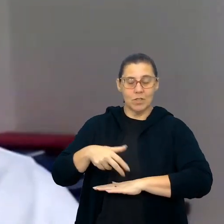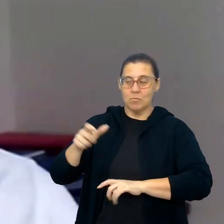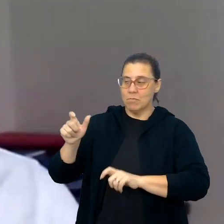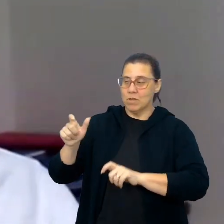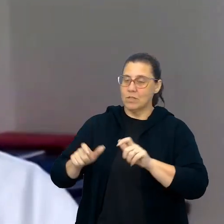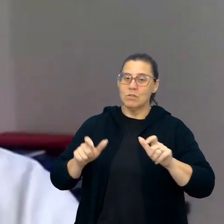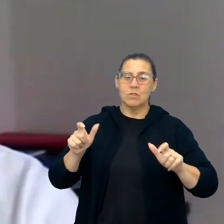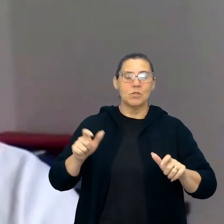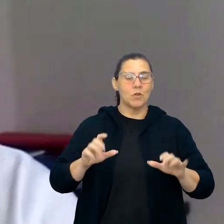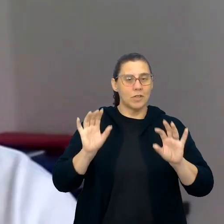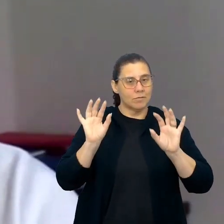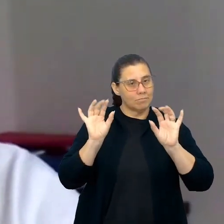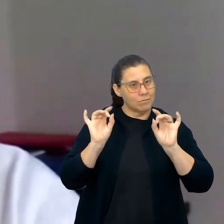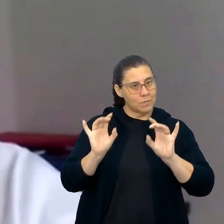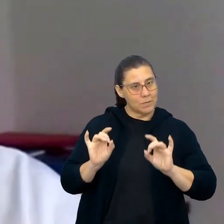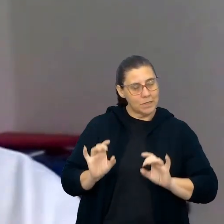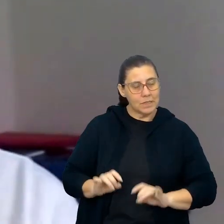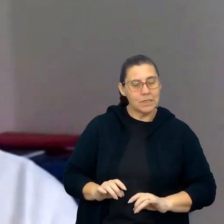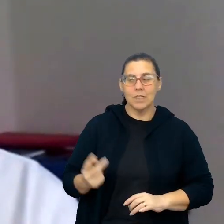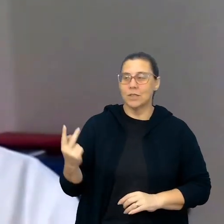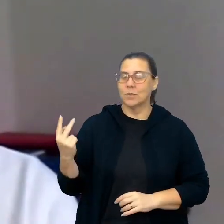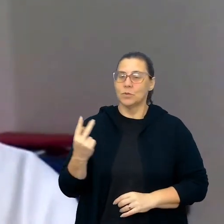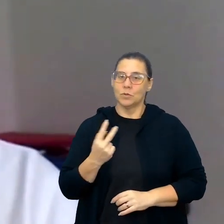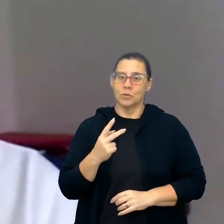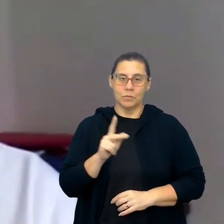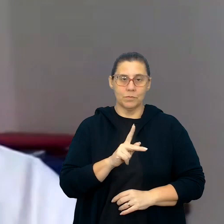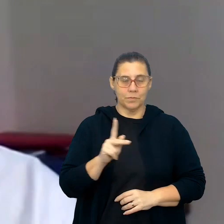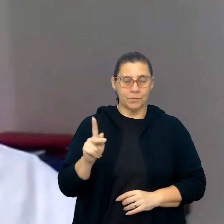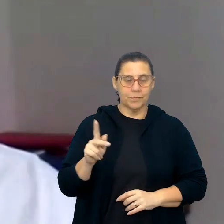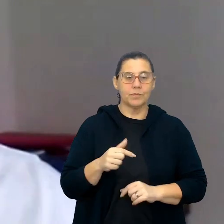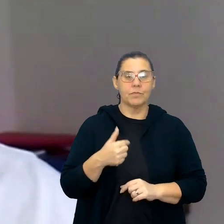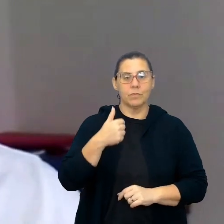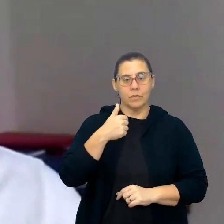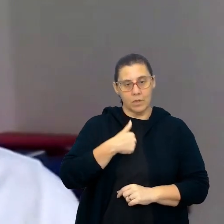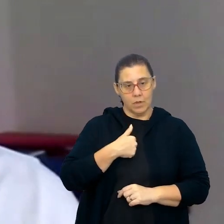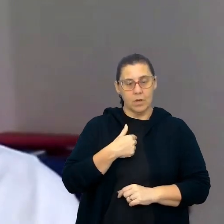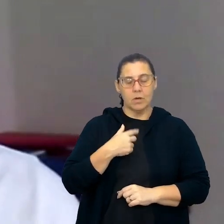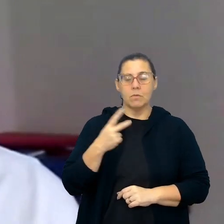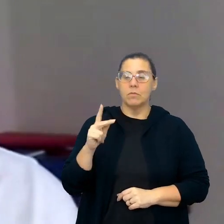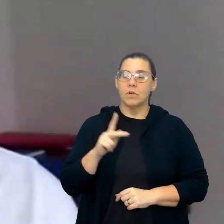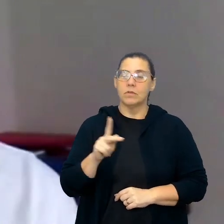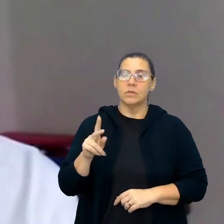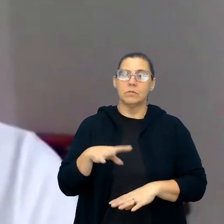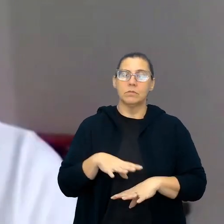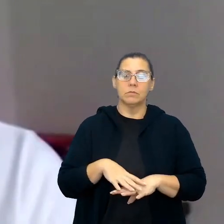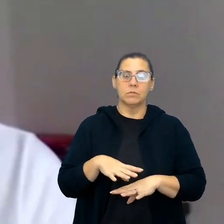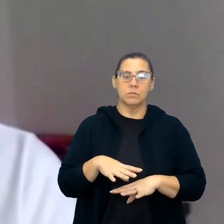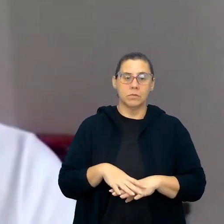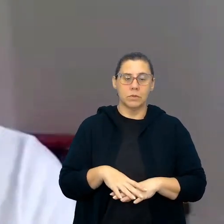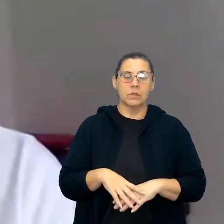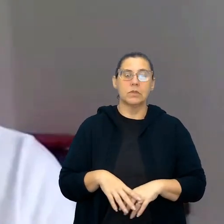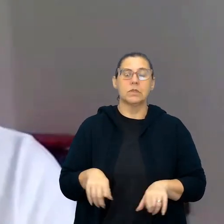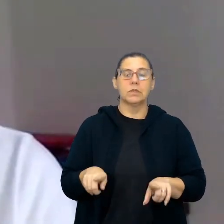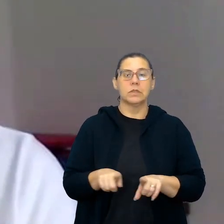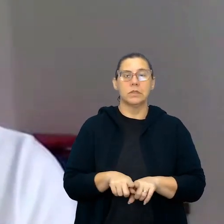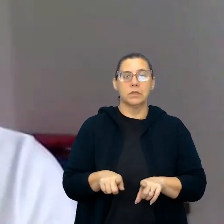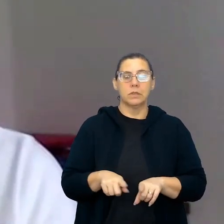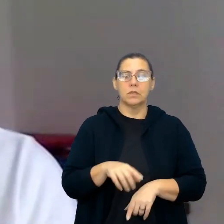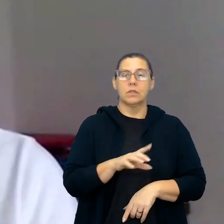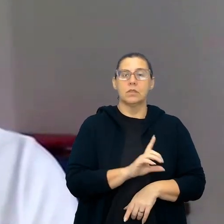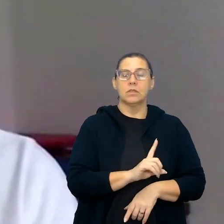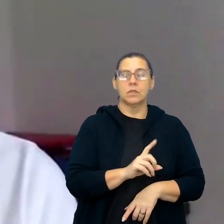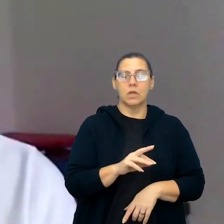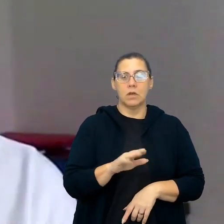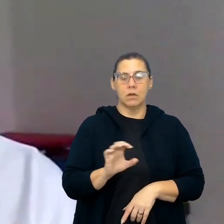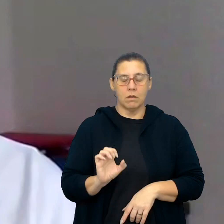pessoas tão especiais como o Everaldo e o Valdir. Eu sou professor de matemática e PEC aqui na diretoria de Campinas